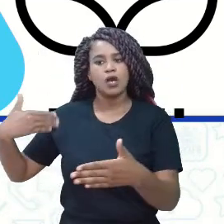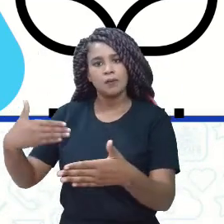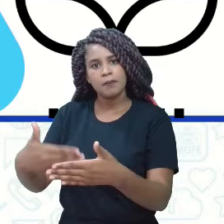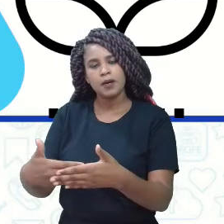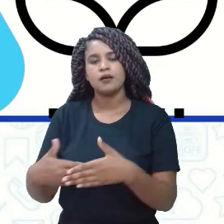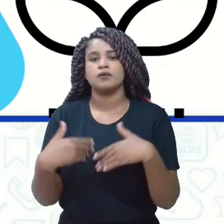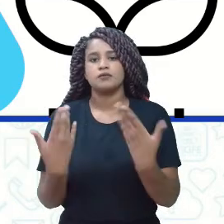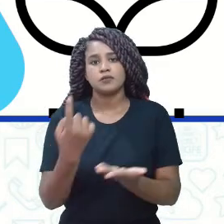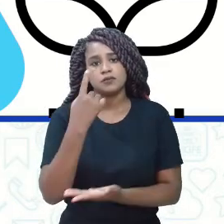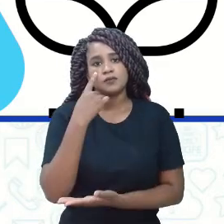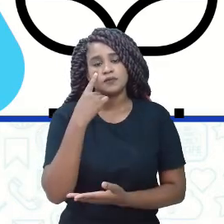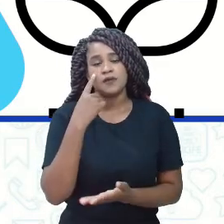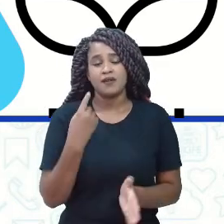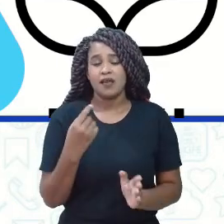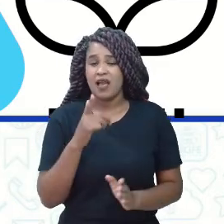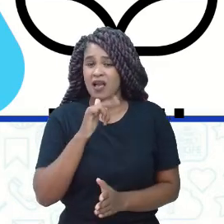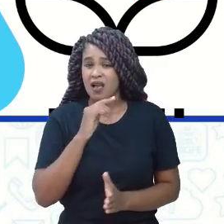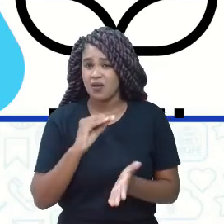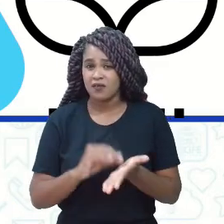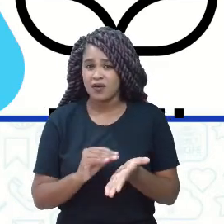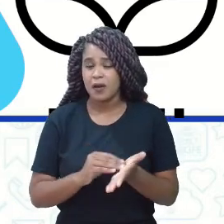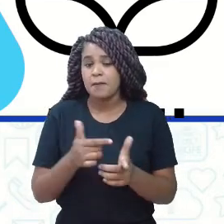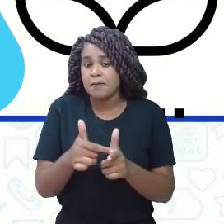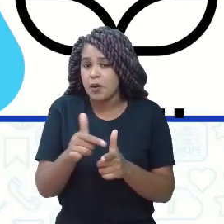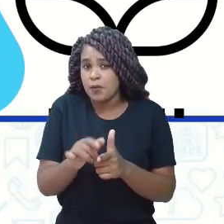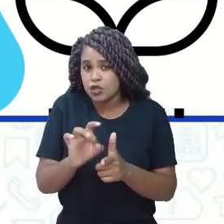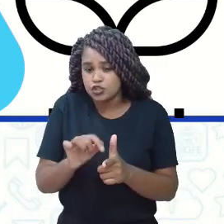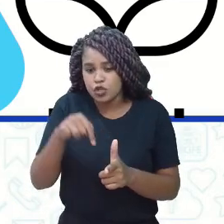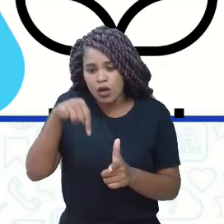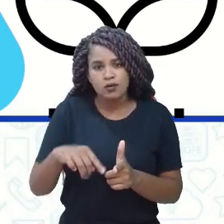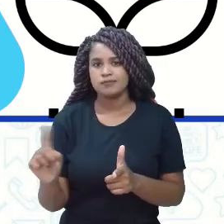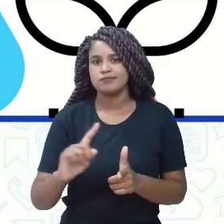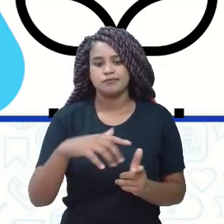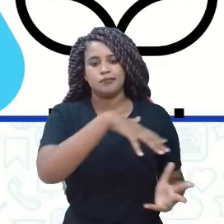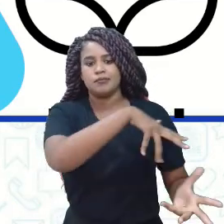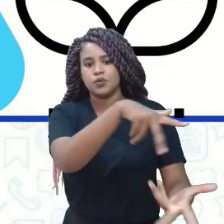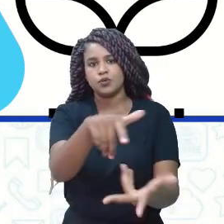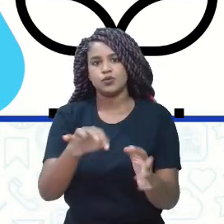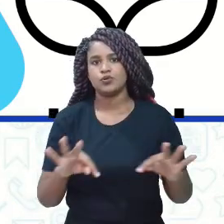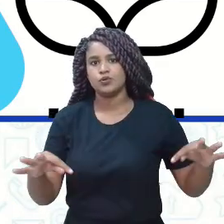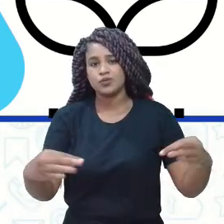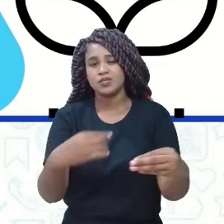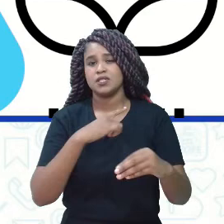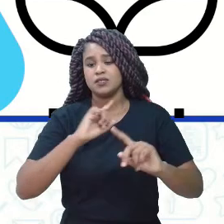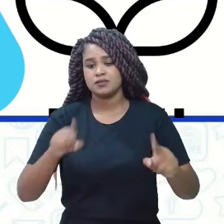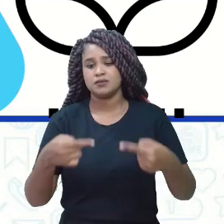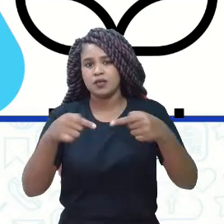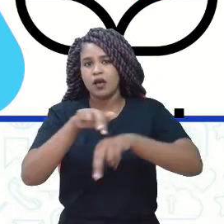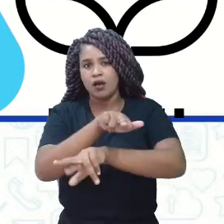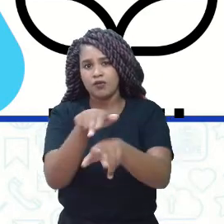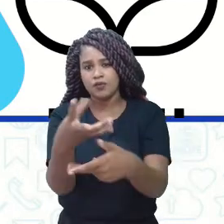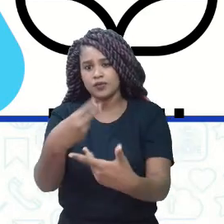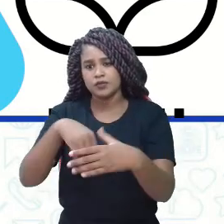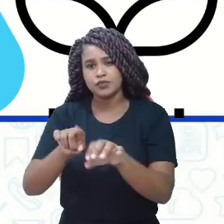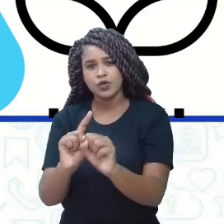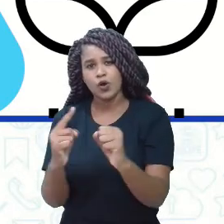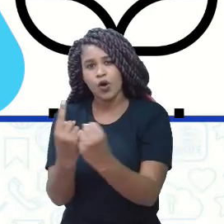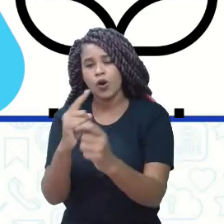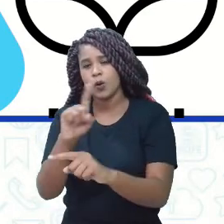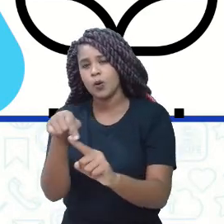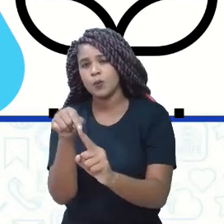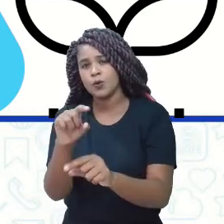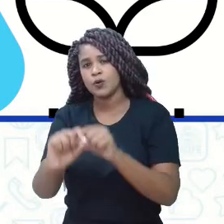a escassez de água é um problema de ordem global que implica diversos desafios à sociedade para